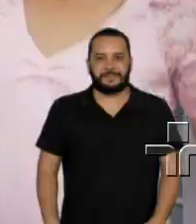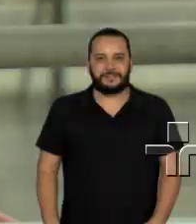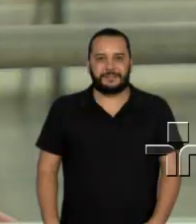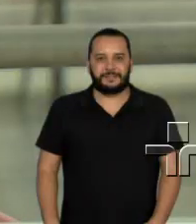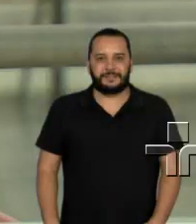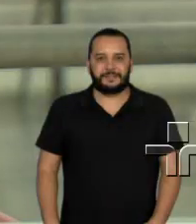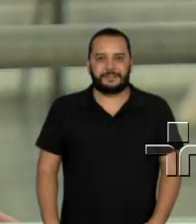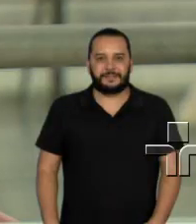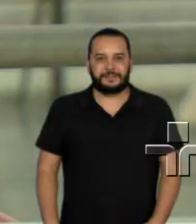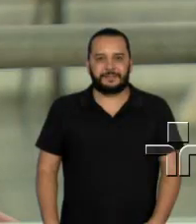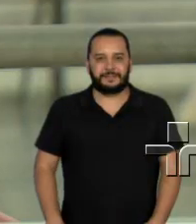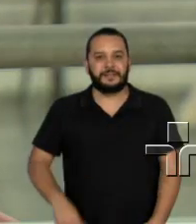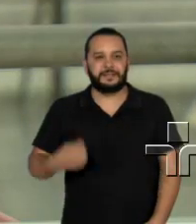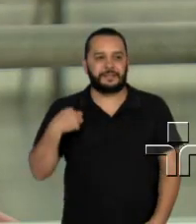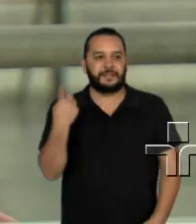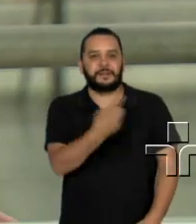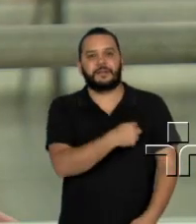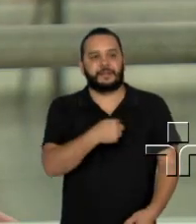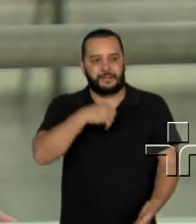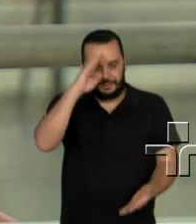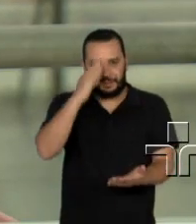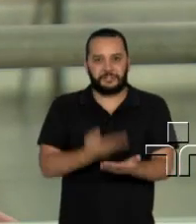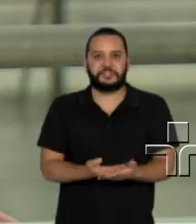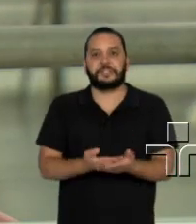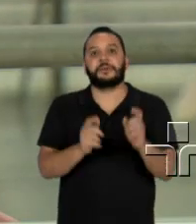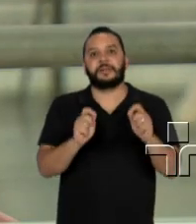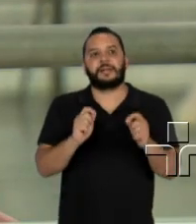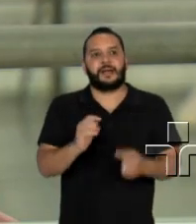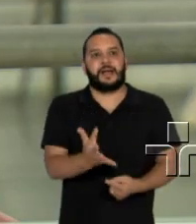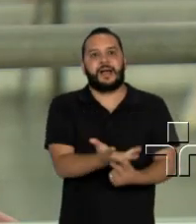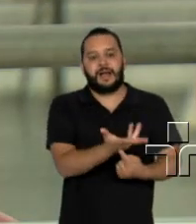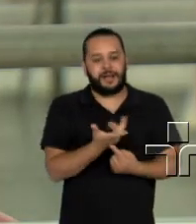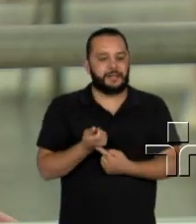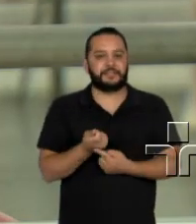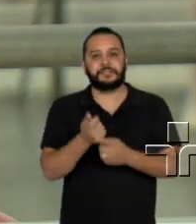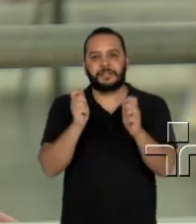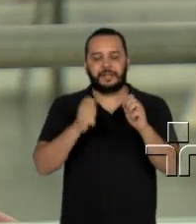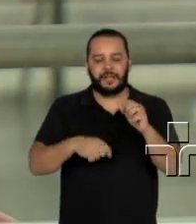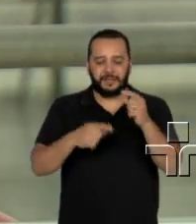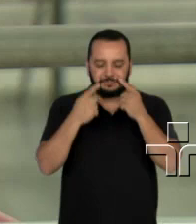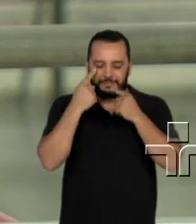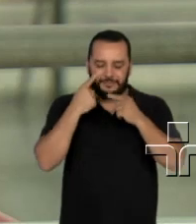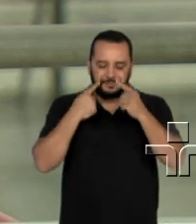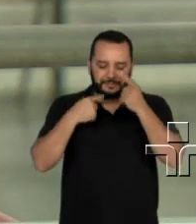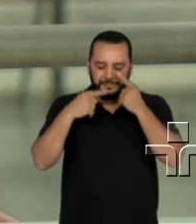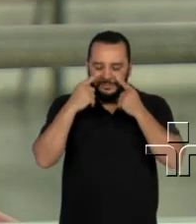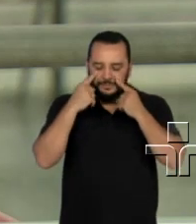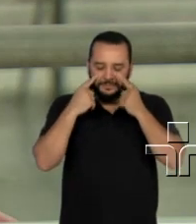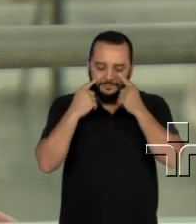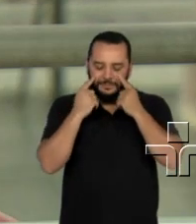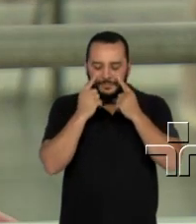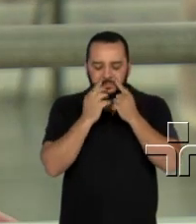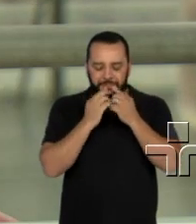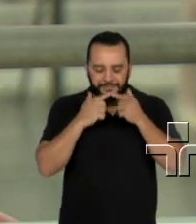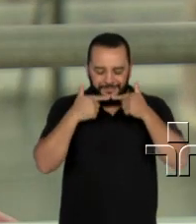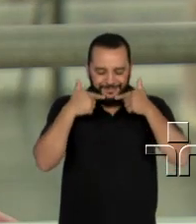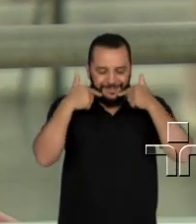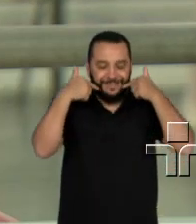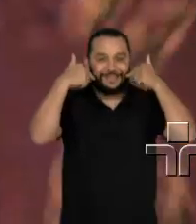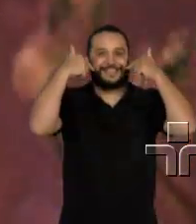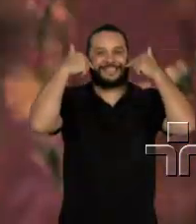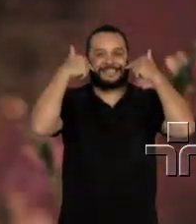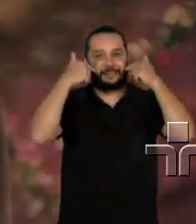a gente acredita que a arte é capaz de transformar lágrimas sorrisos aqueles são protagonistas da sua própria história